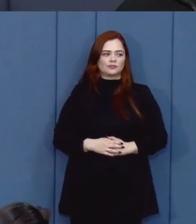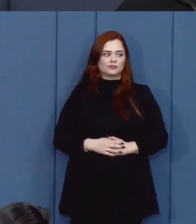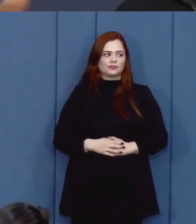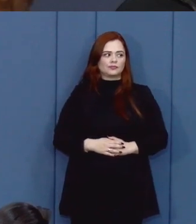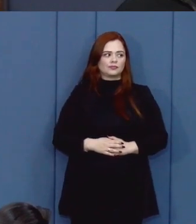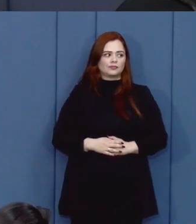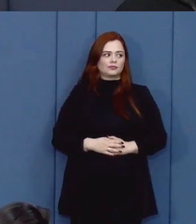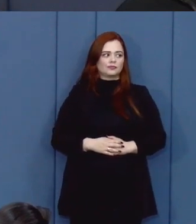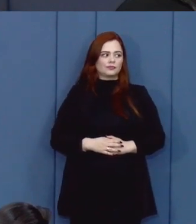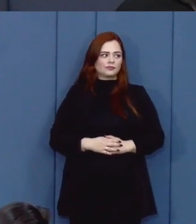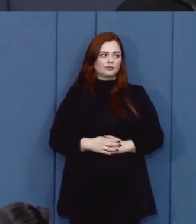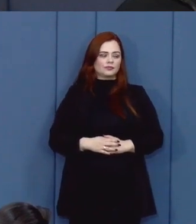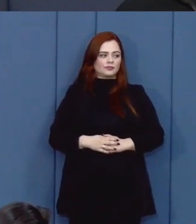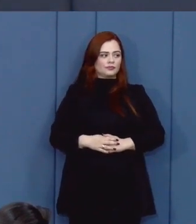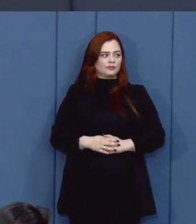Então é isso, gente.